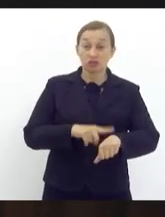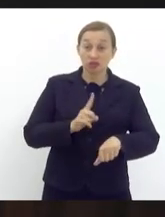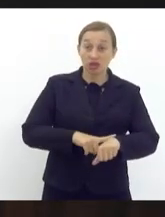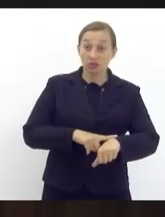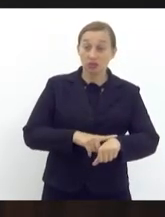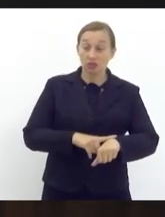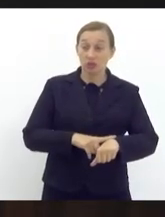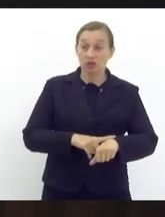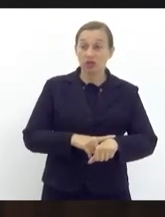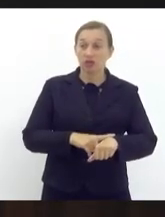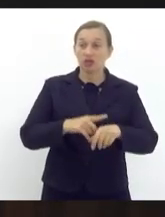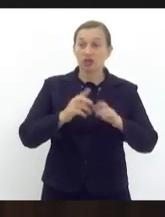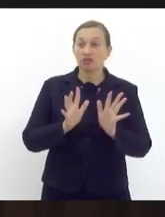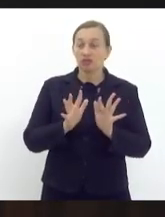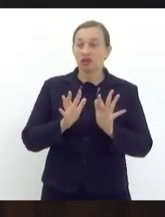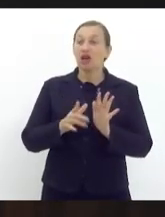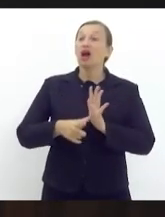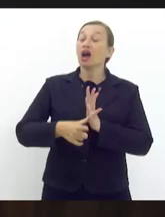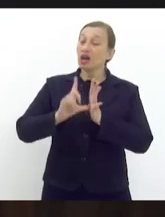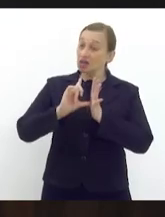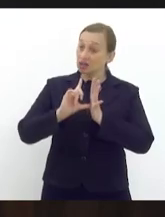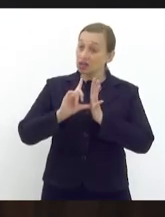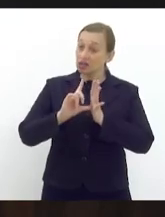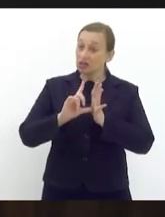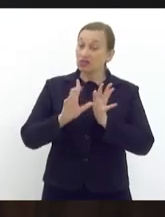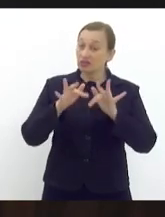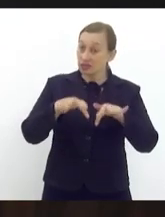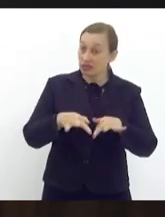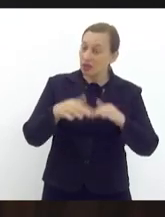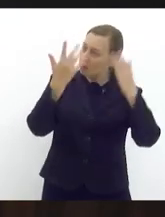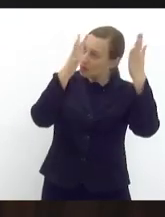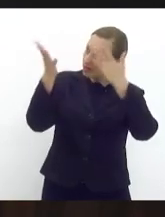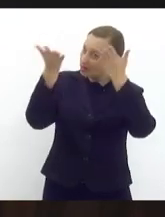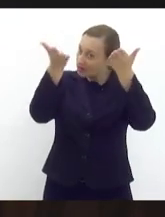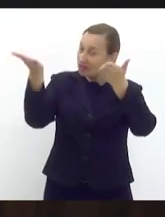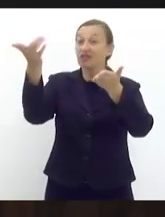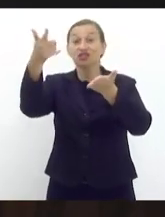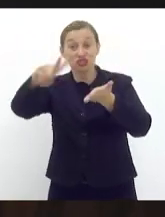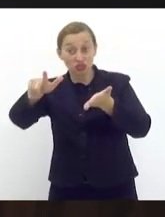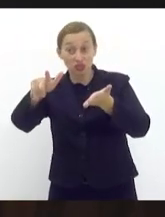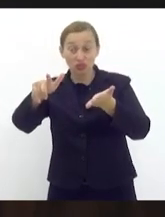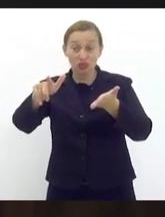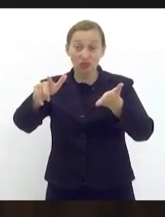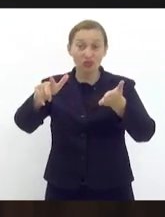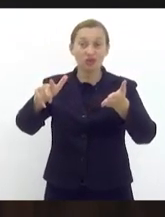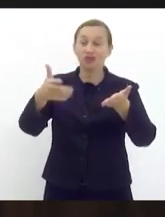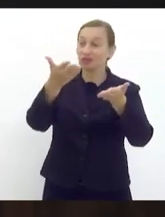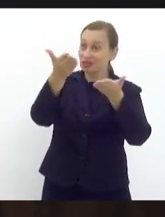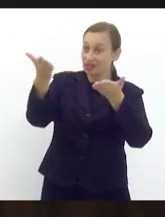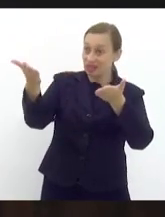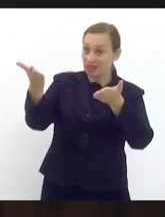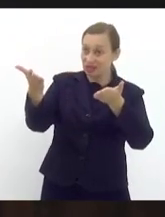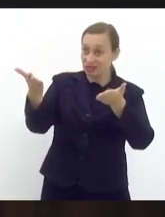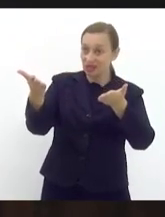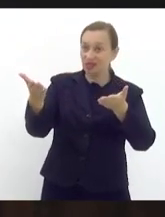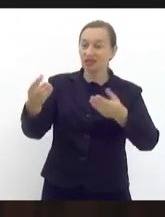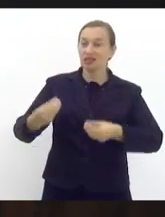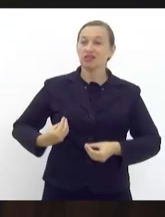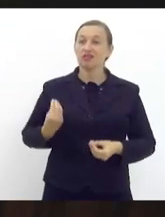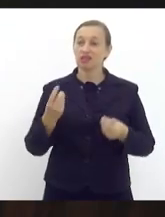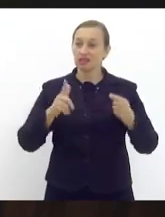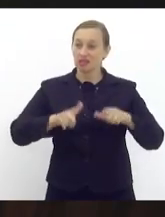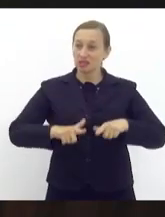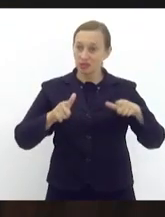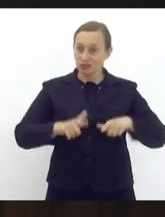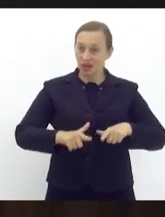regimental, declaro, antes porém declaro encerrado, parabenizar de novo a galeria por estar